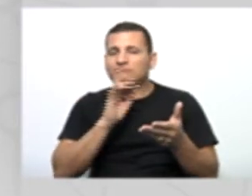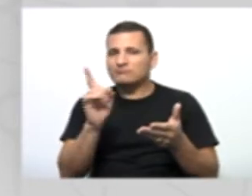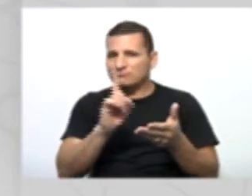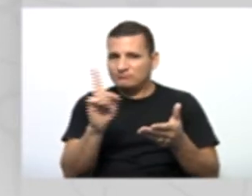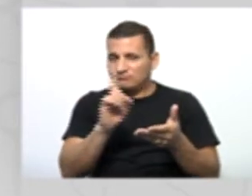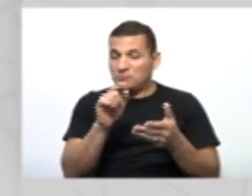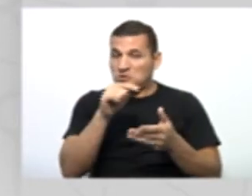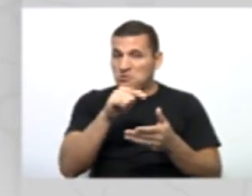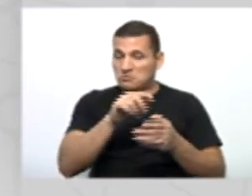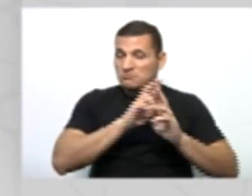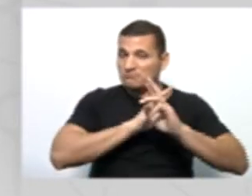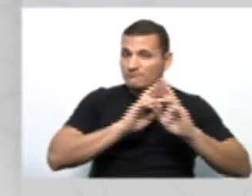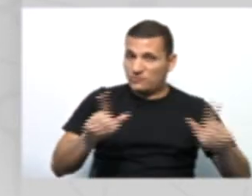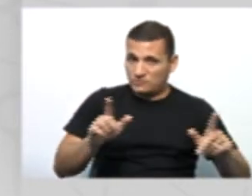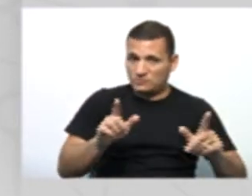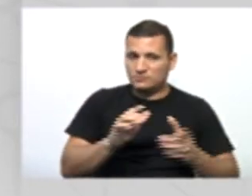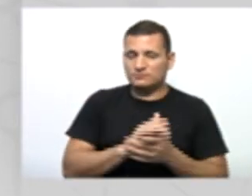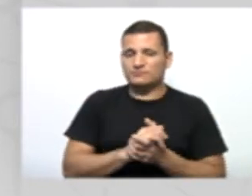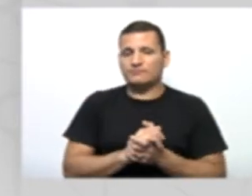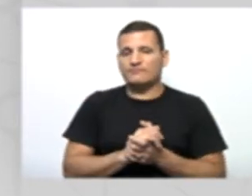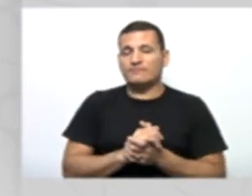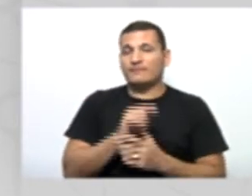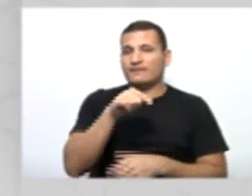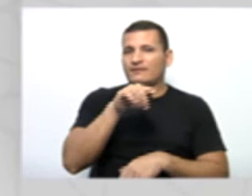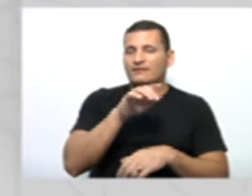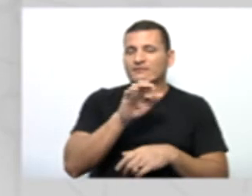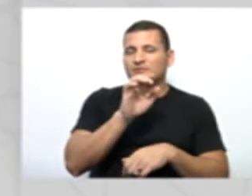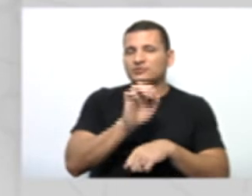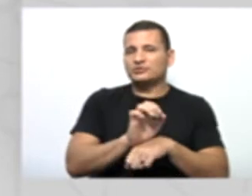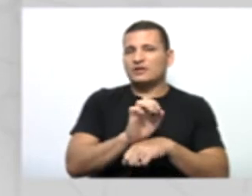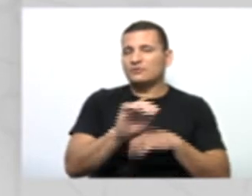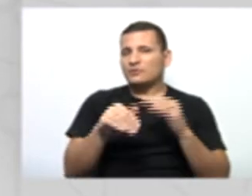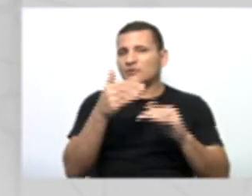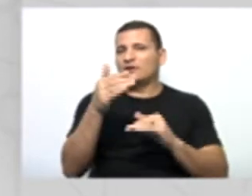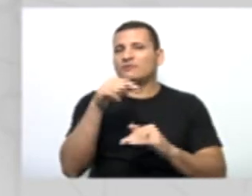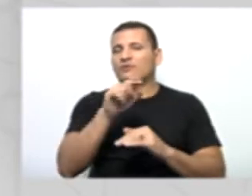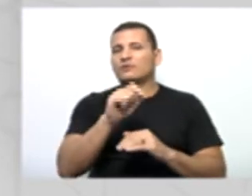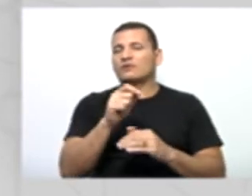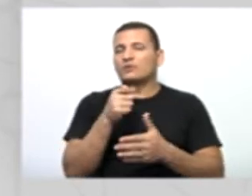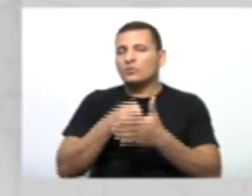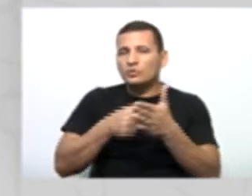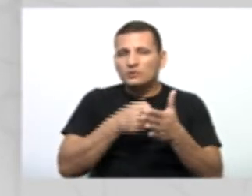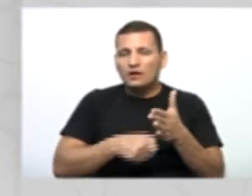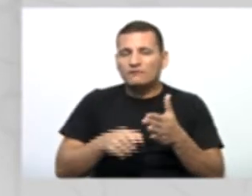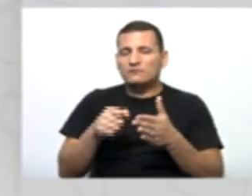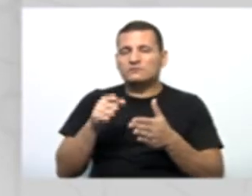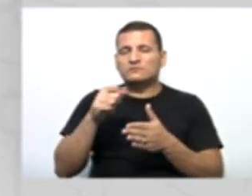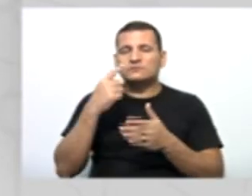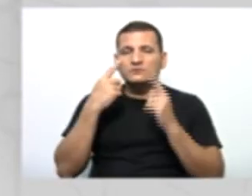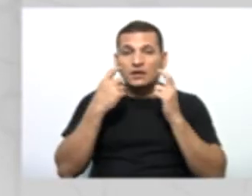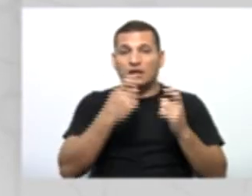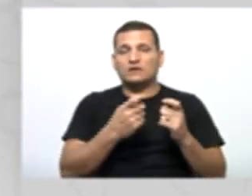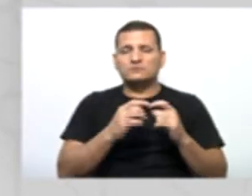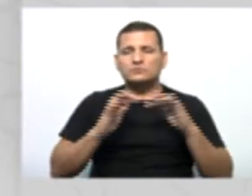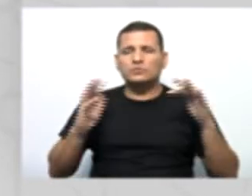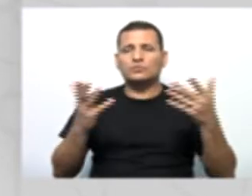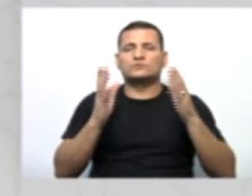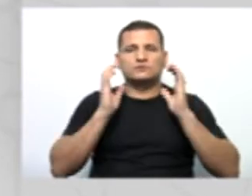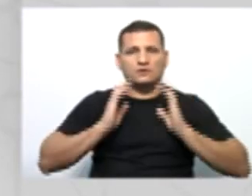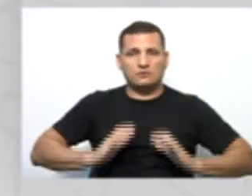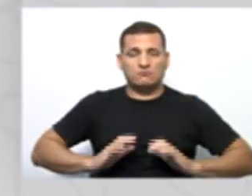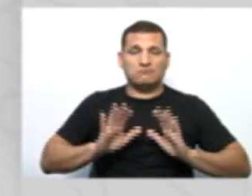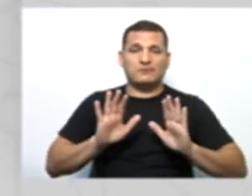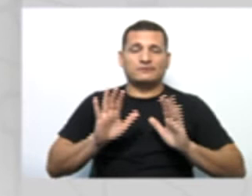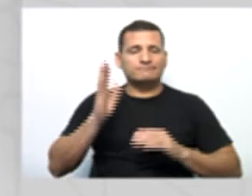hoje. Ela, no Estado moderno, ela lutava pelos interesses de todos os cidadãos. Mas nós sabemos que nem toda